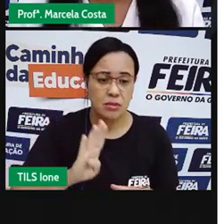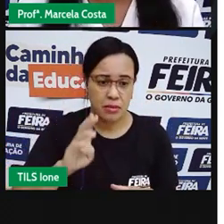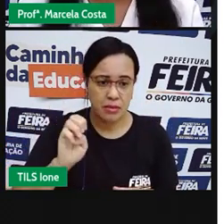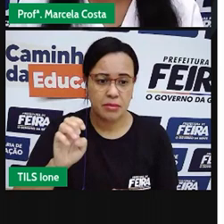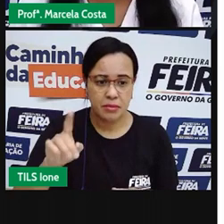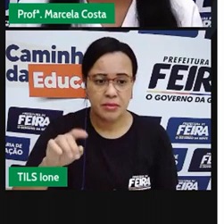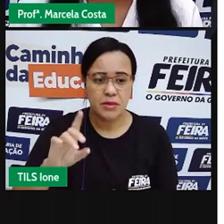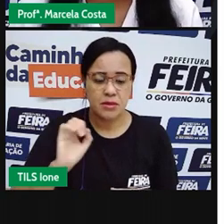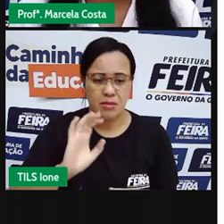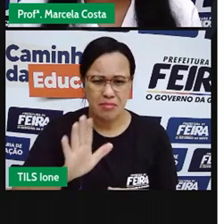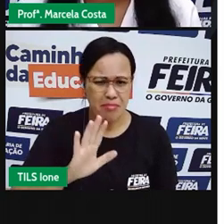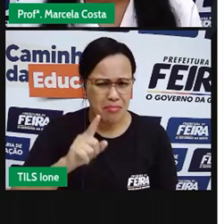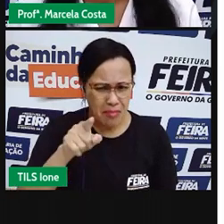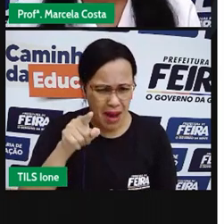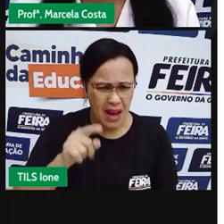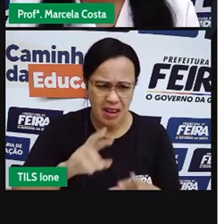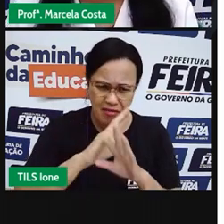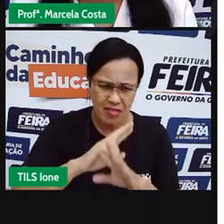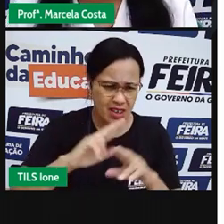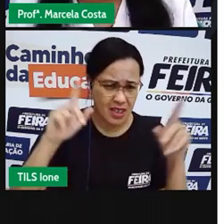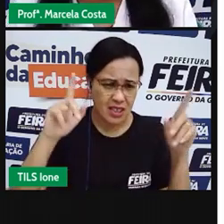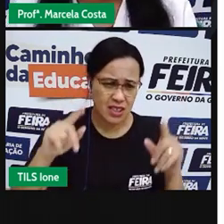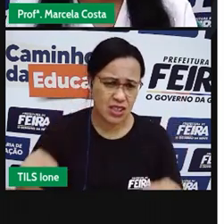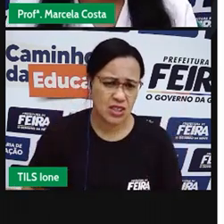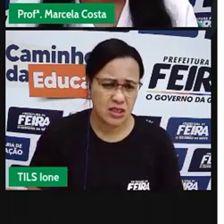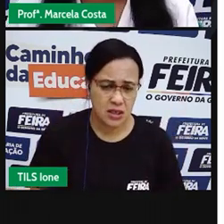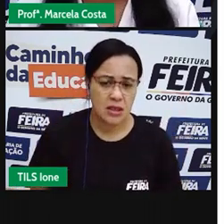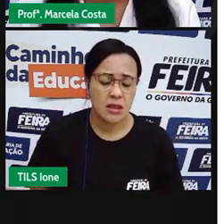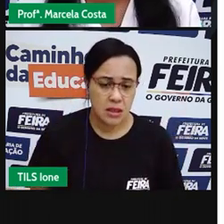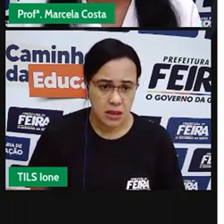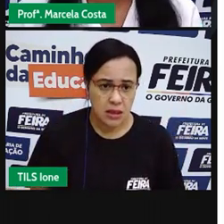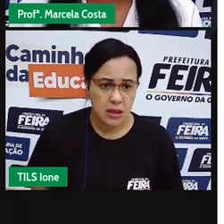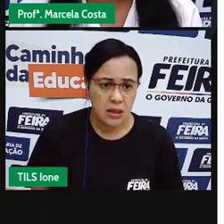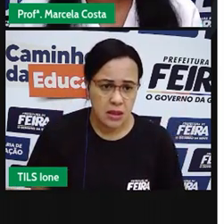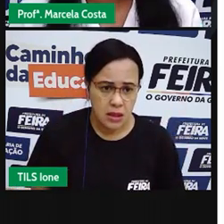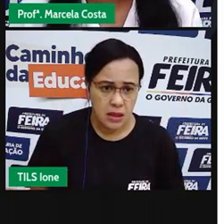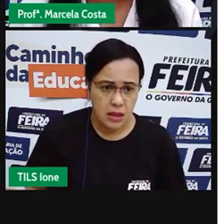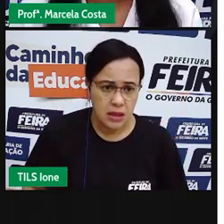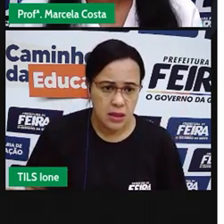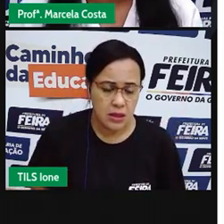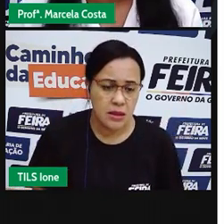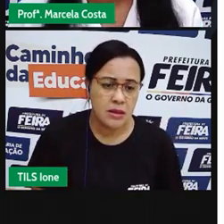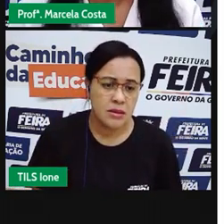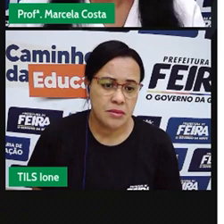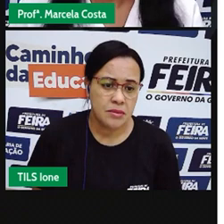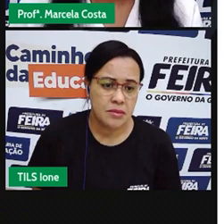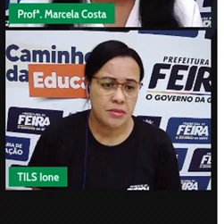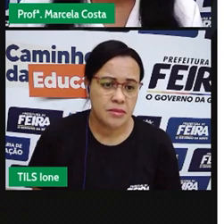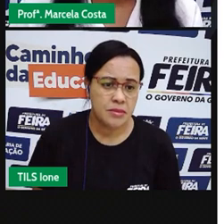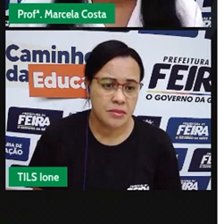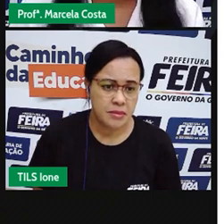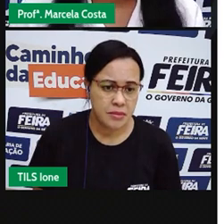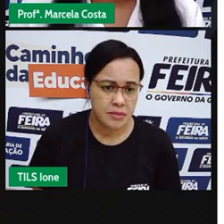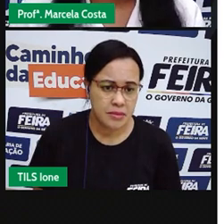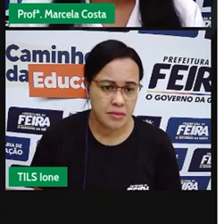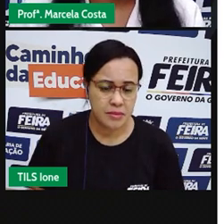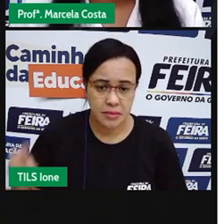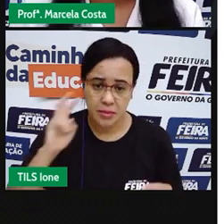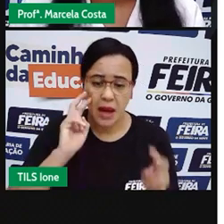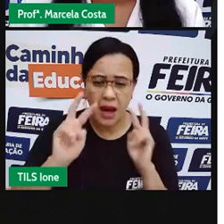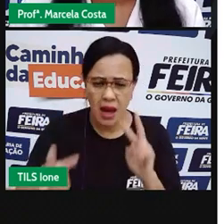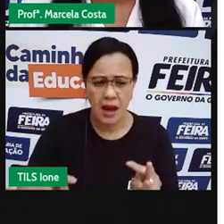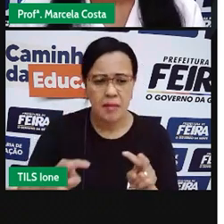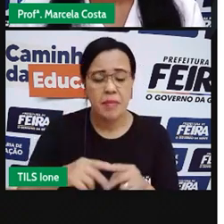estresse, insônia, falta de concentração, tensão. Aí na sua